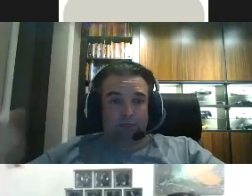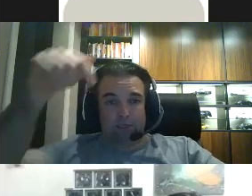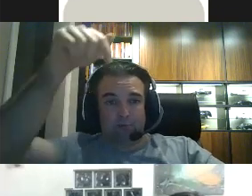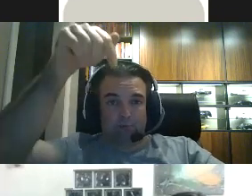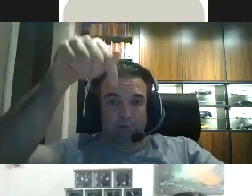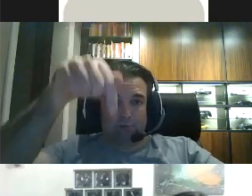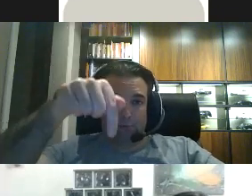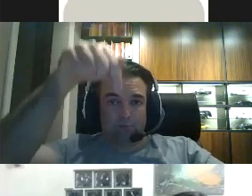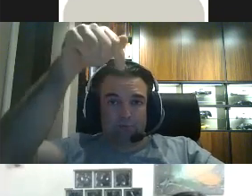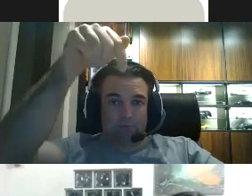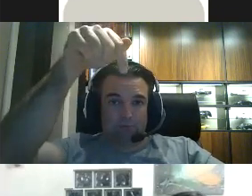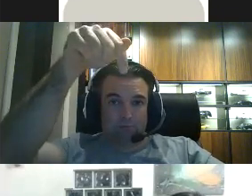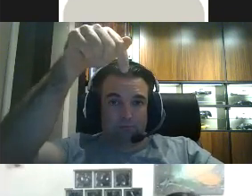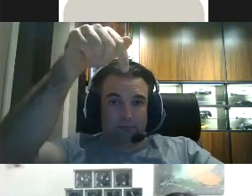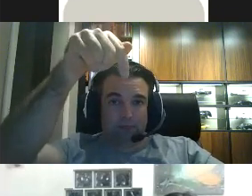Infiltração,